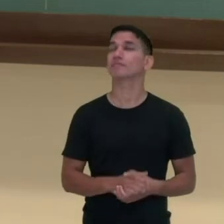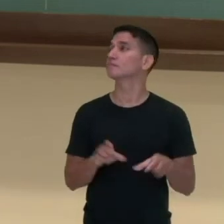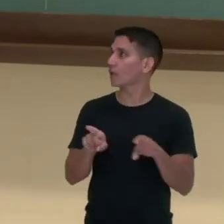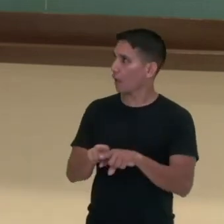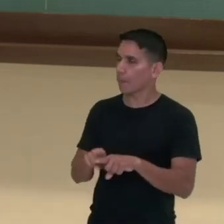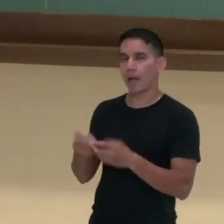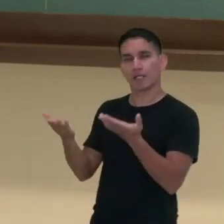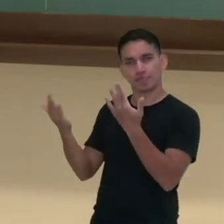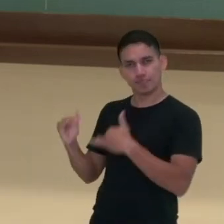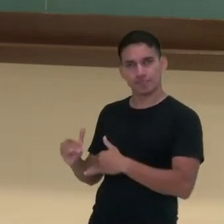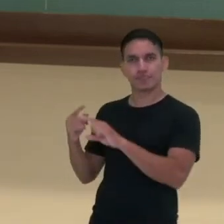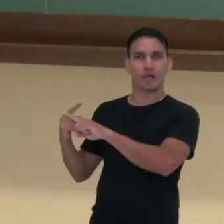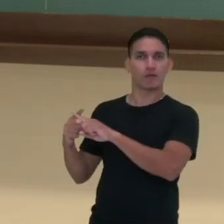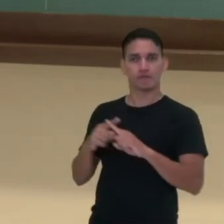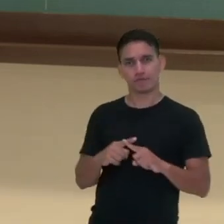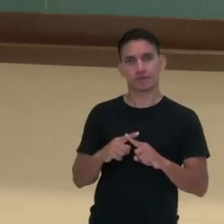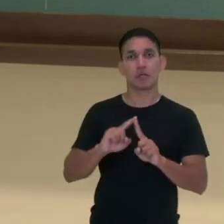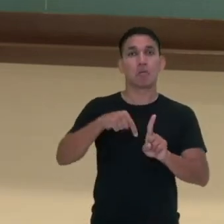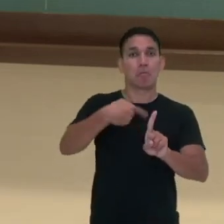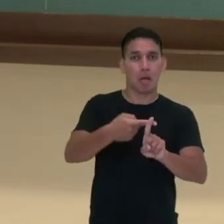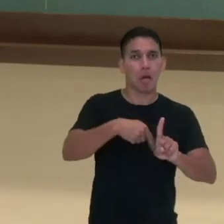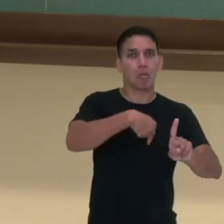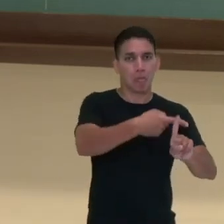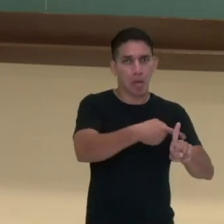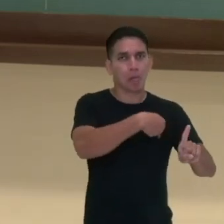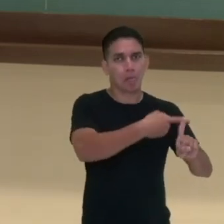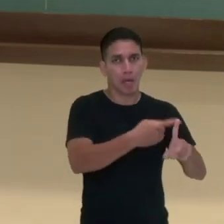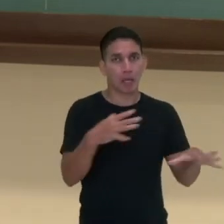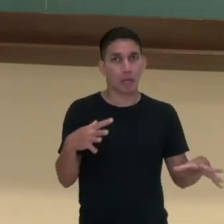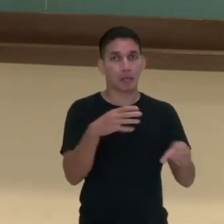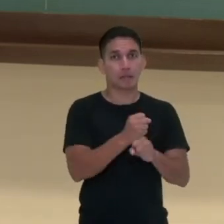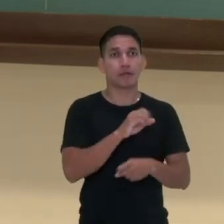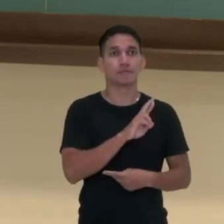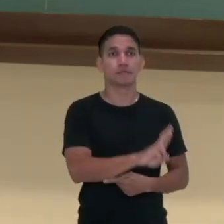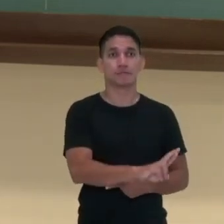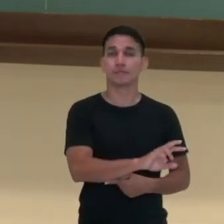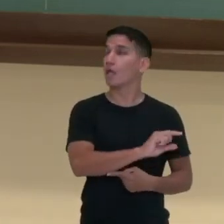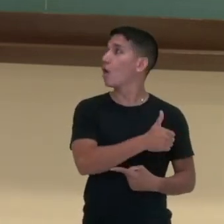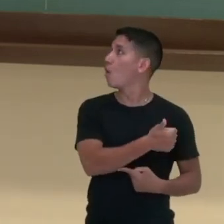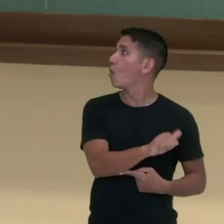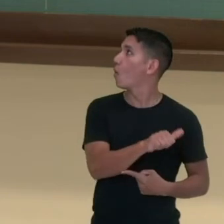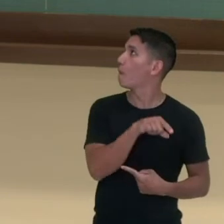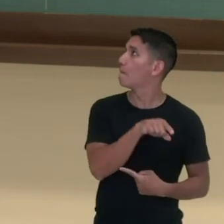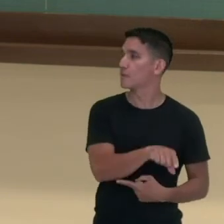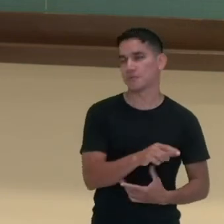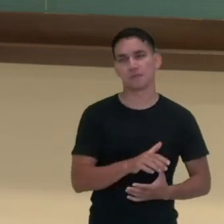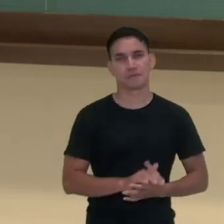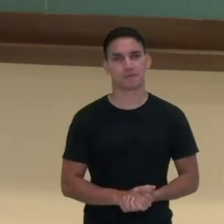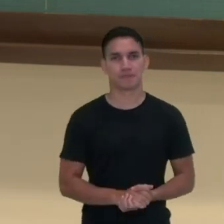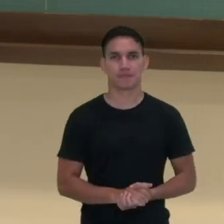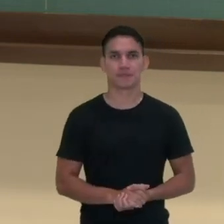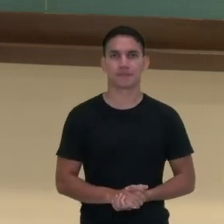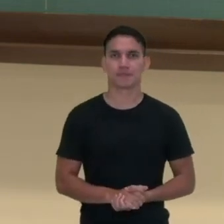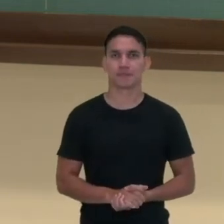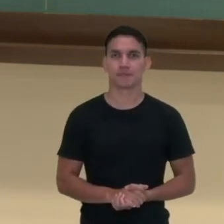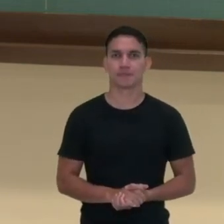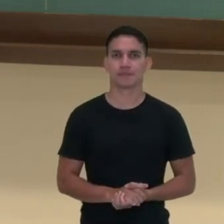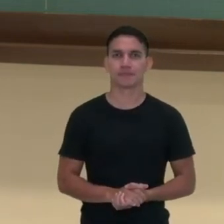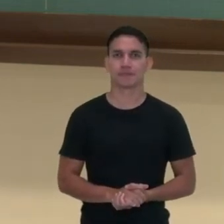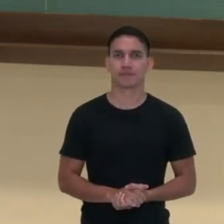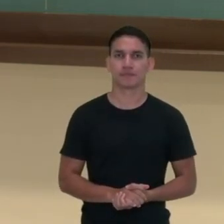Multipliquei, multipliquei, multipliquei. Somei o resultado, somei o resultado, somei o resultado. Resultado final aqui dessa soma,